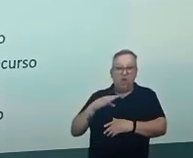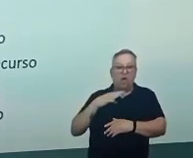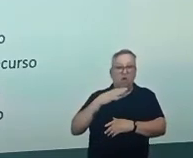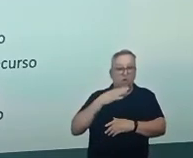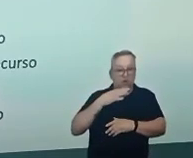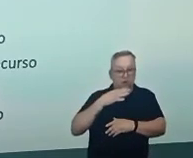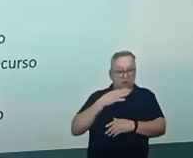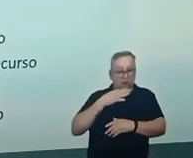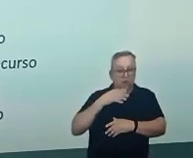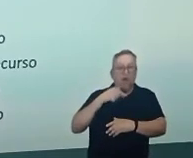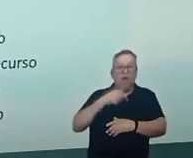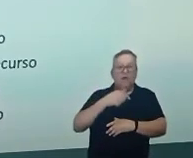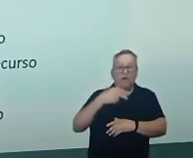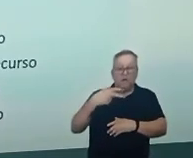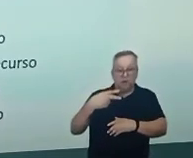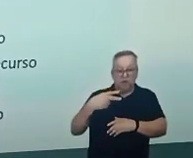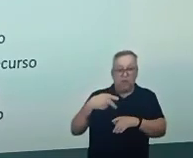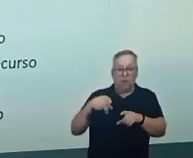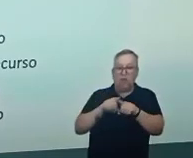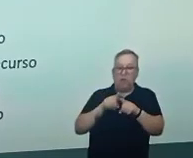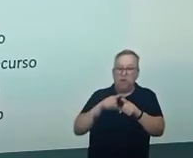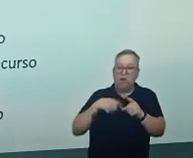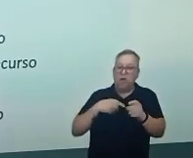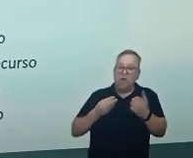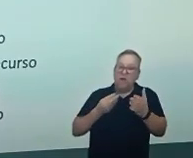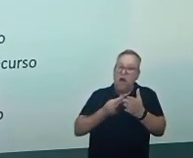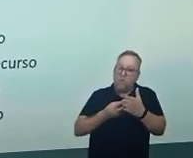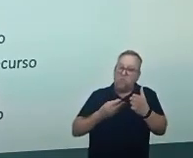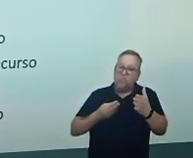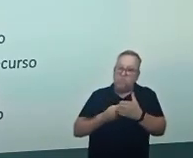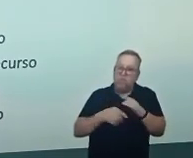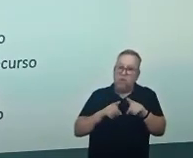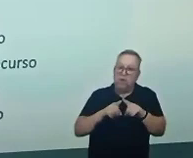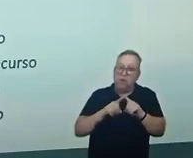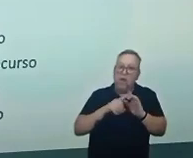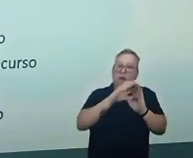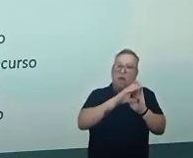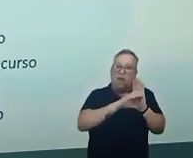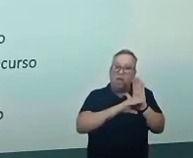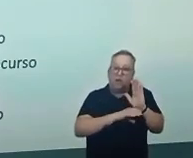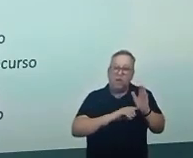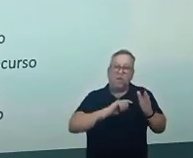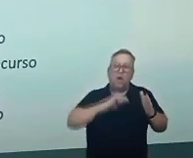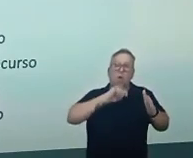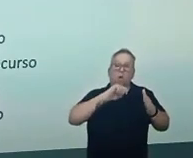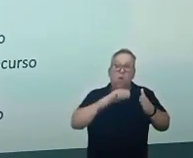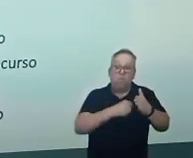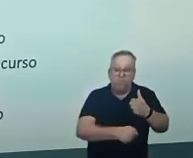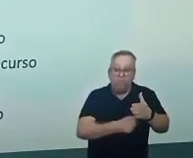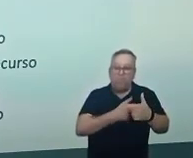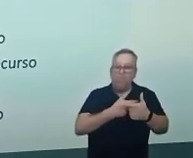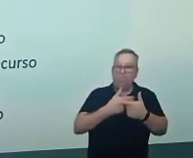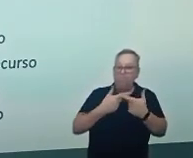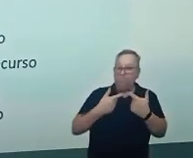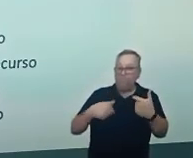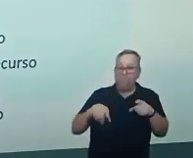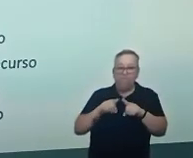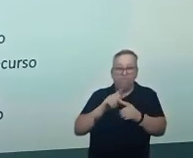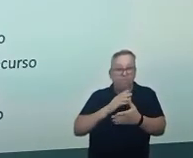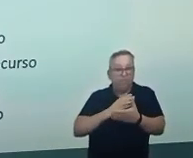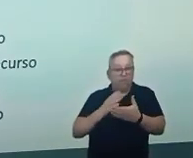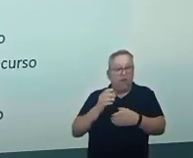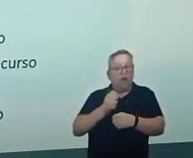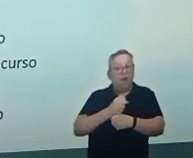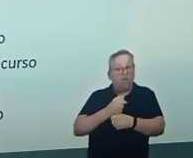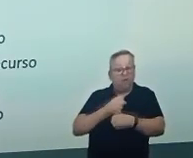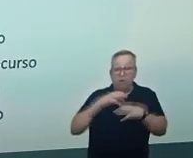2020, que traz as regras gerais para o processo de atribuição, para o processo de classificação, inscrição, inicial durante o